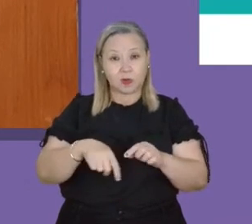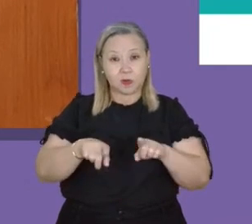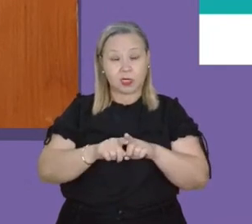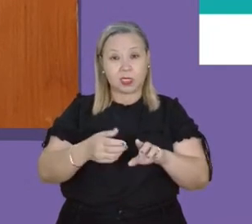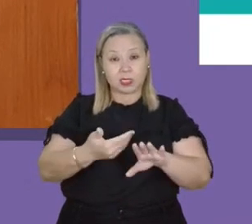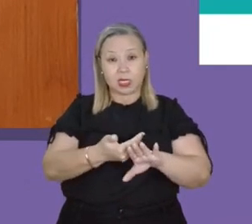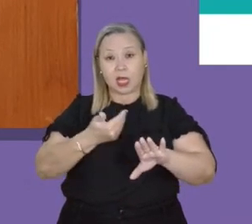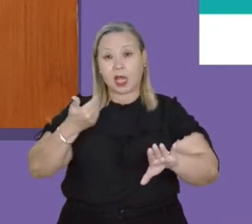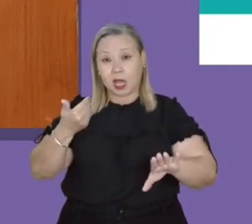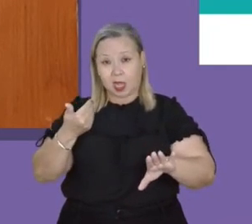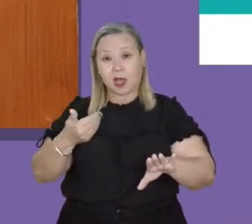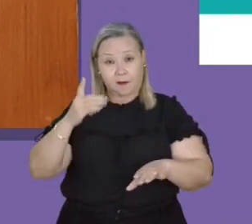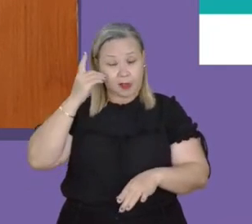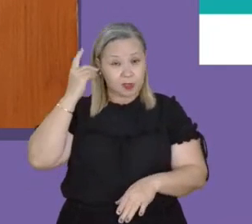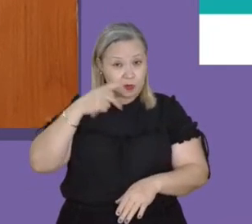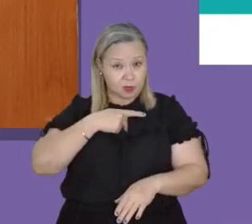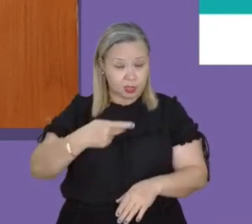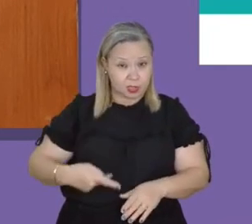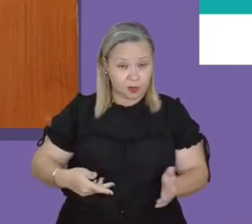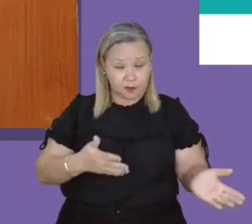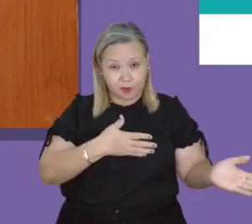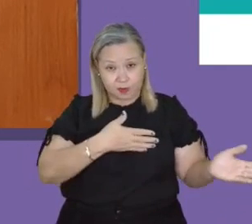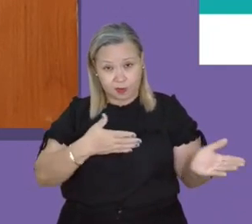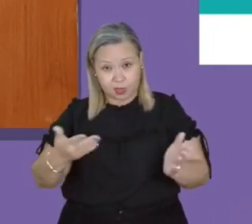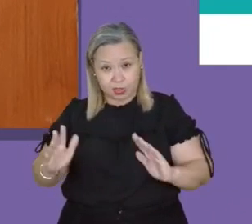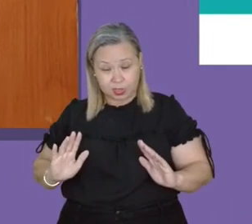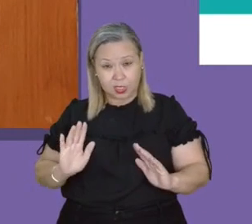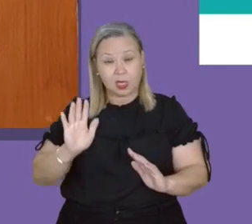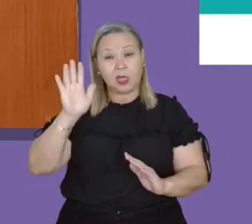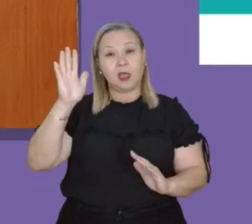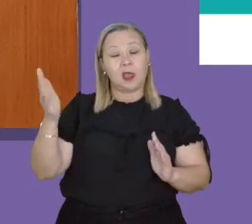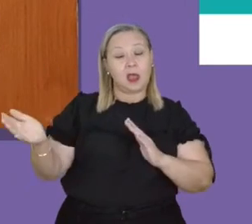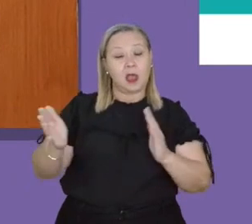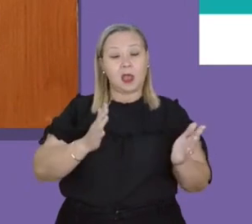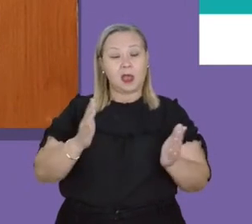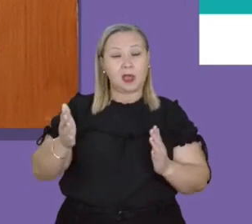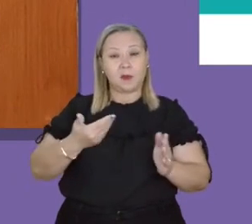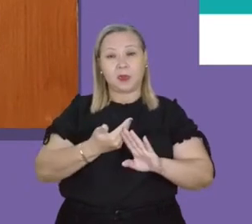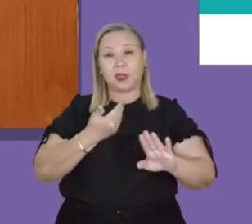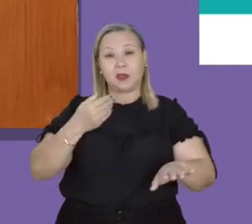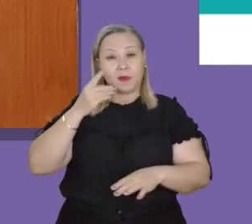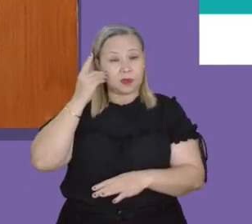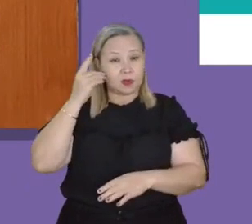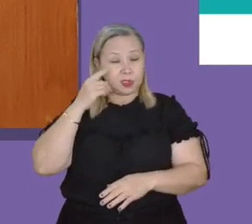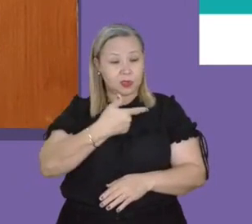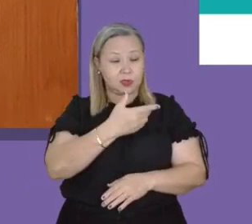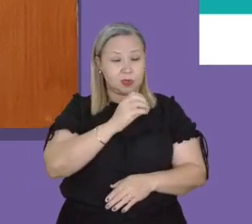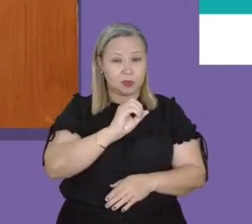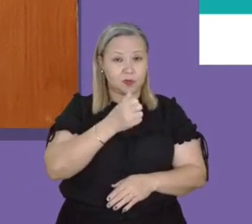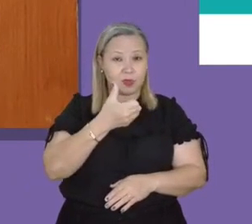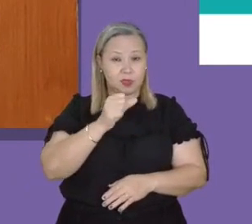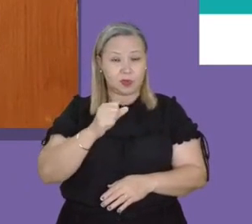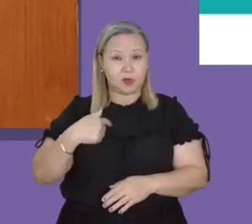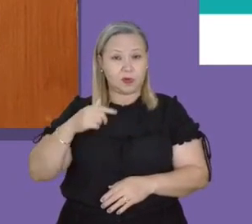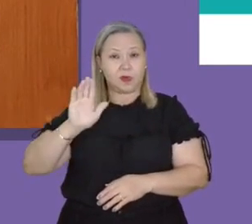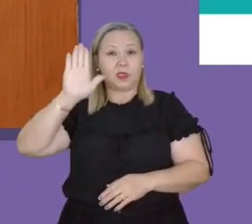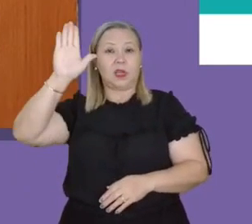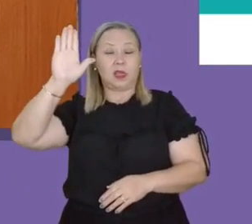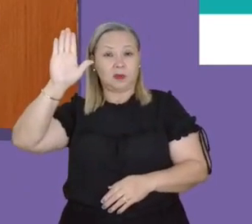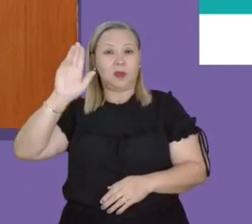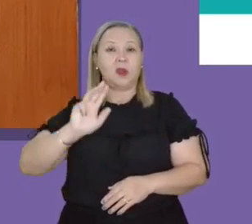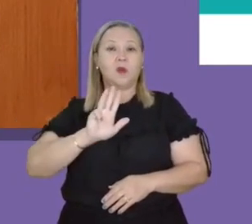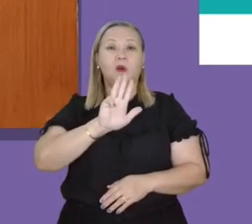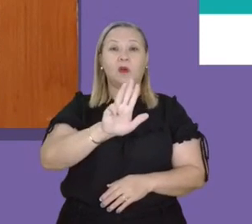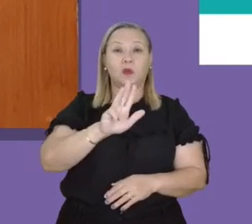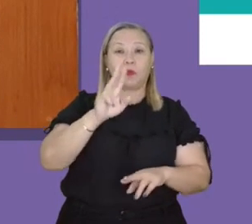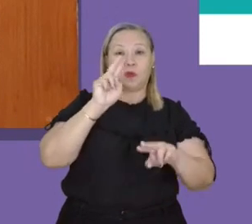afastada, mas foi durante a campanha que aconteceu o afastamento definitivo. Em 2018 eu fui candidata quando o Lula estava preso.